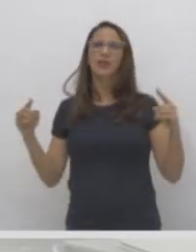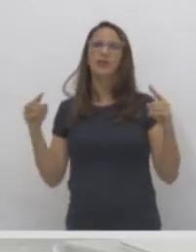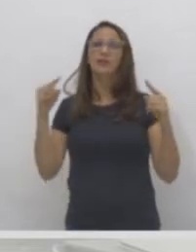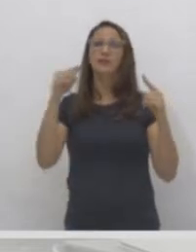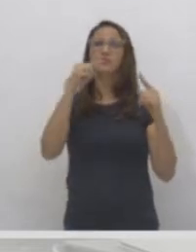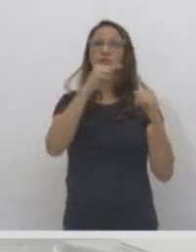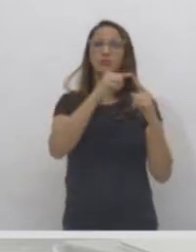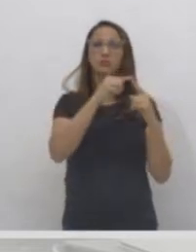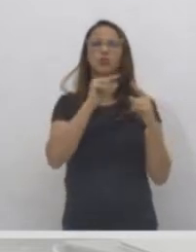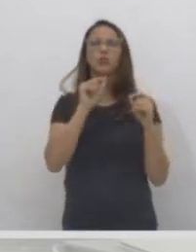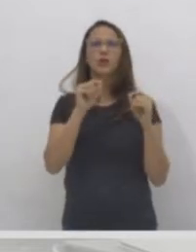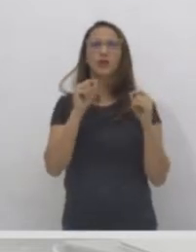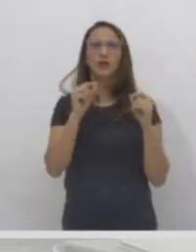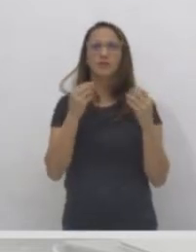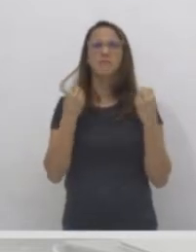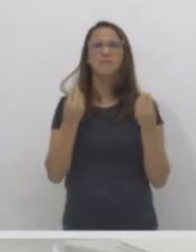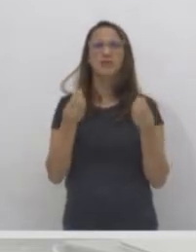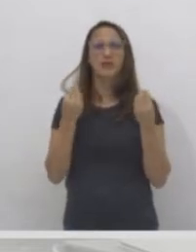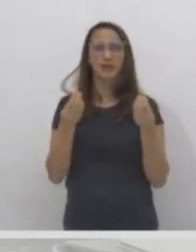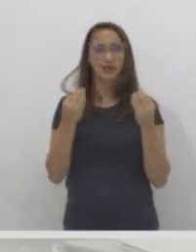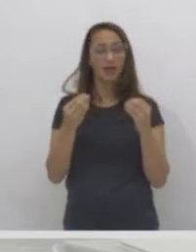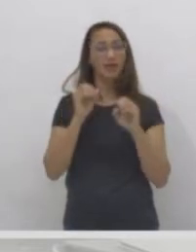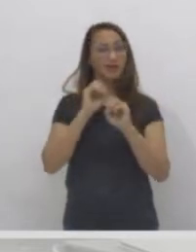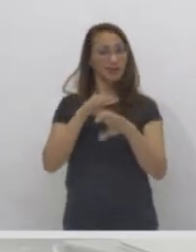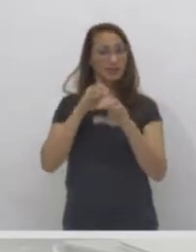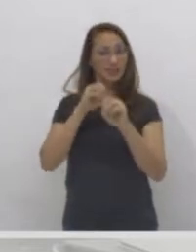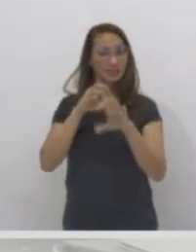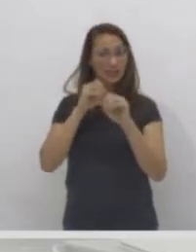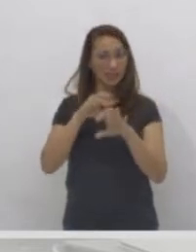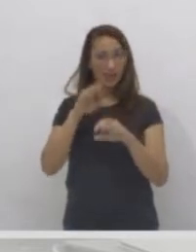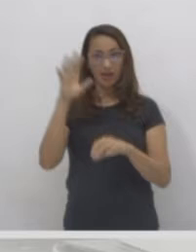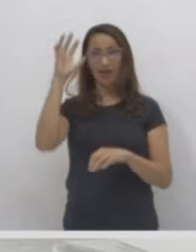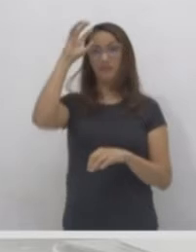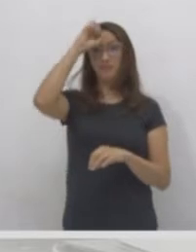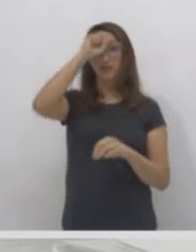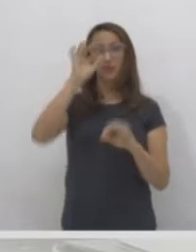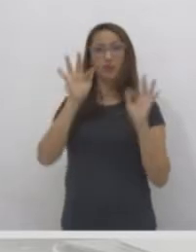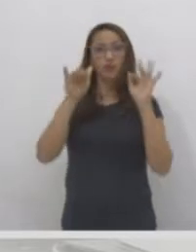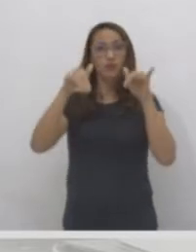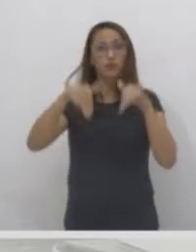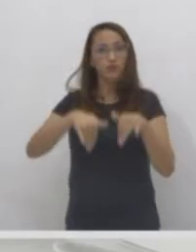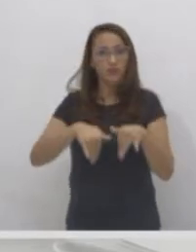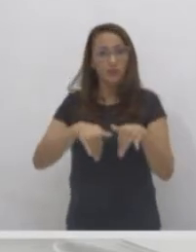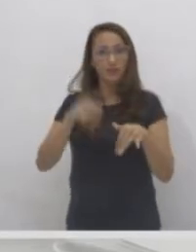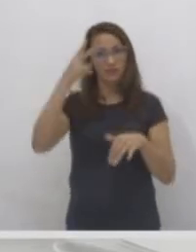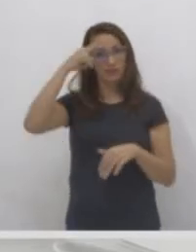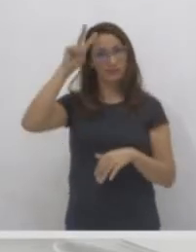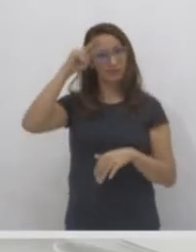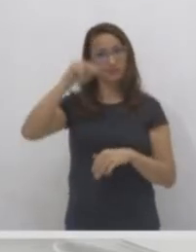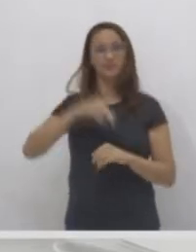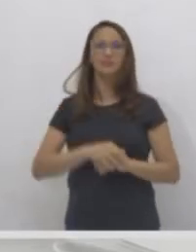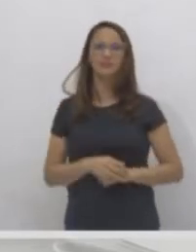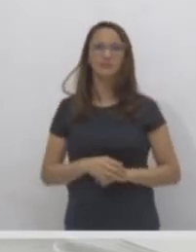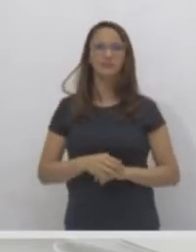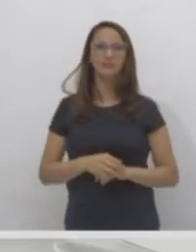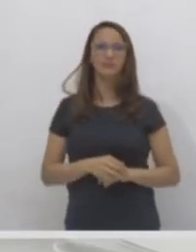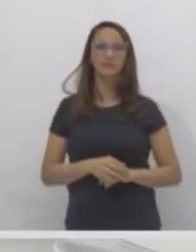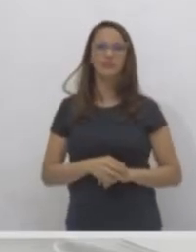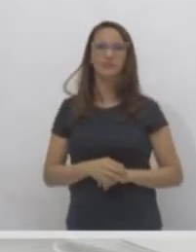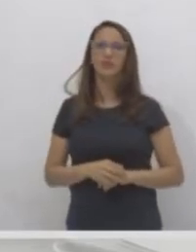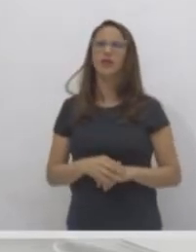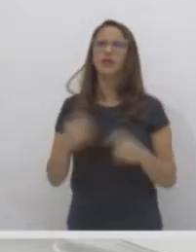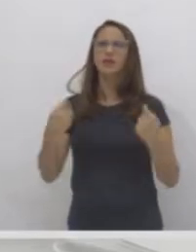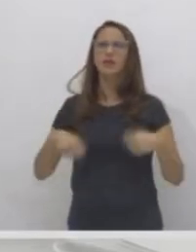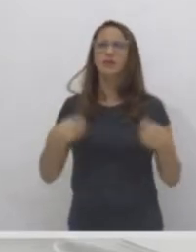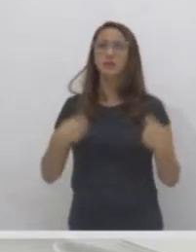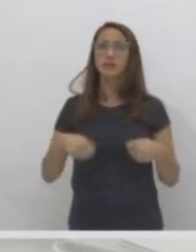um ensinamento ou moral da história. Vamos ver agora quais elementos nós